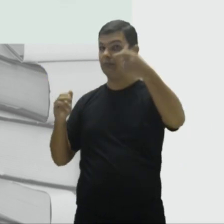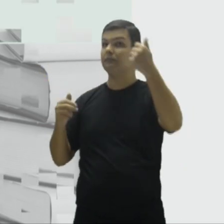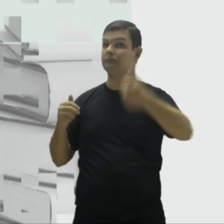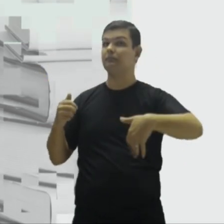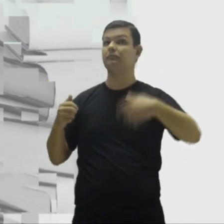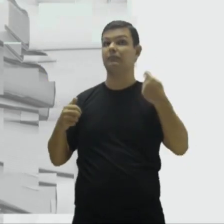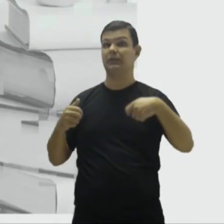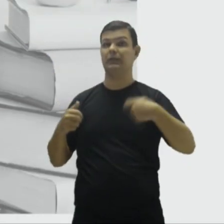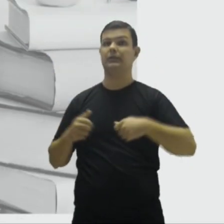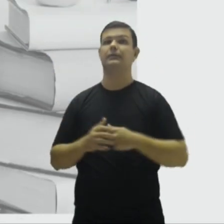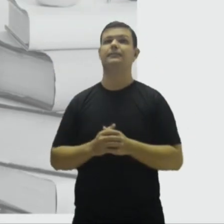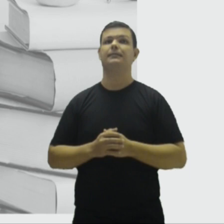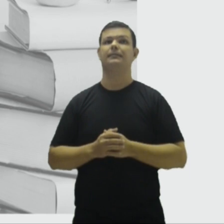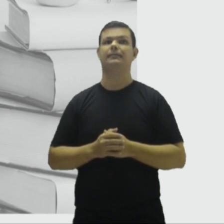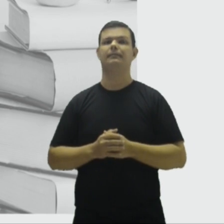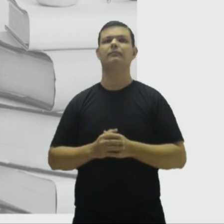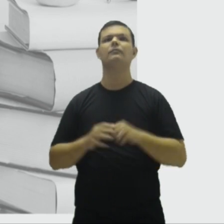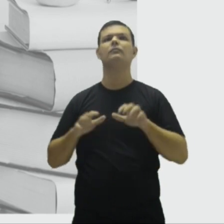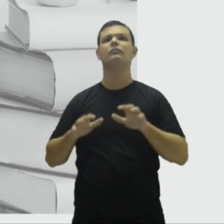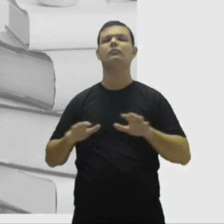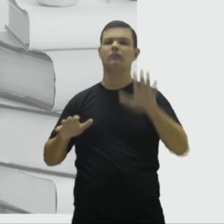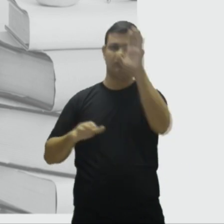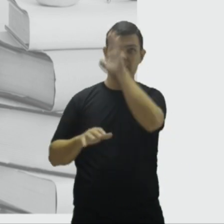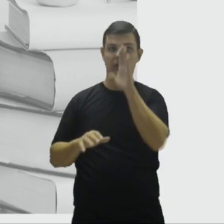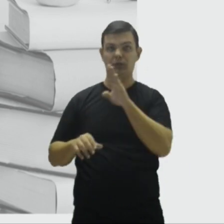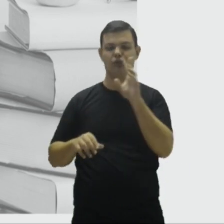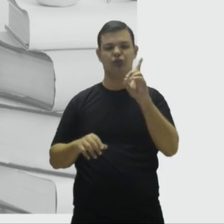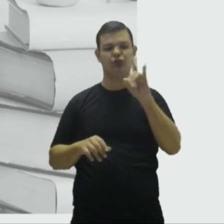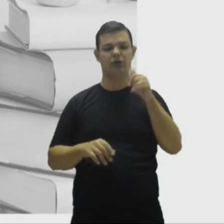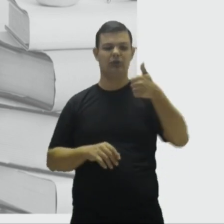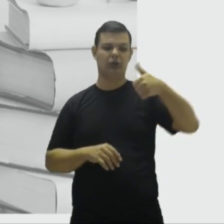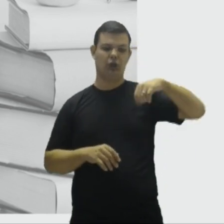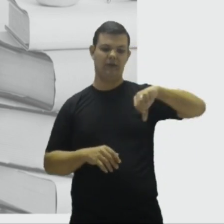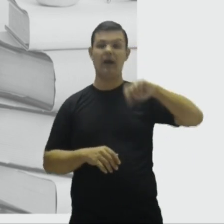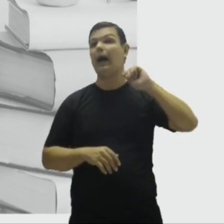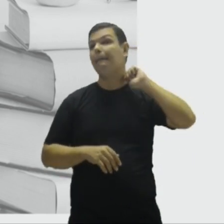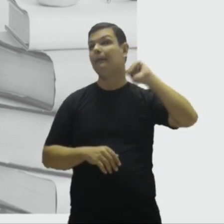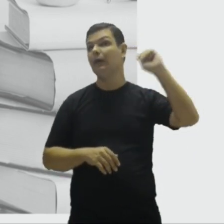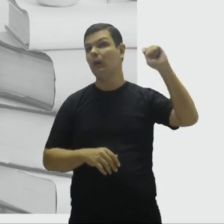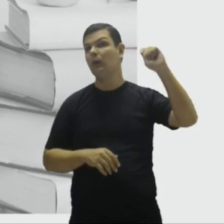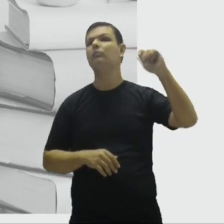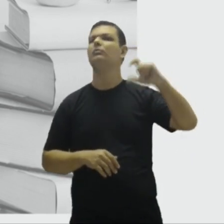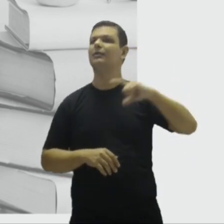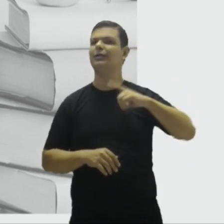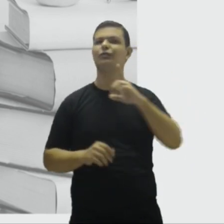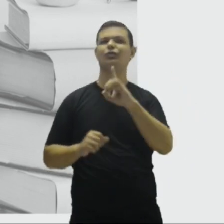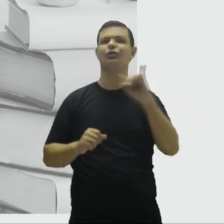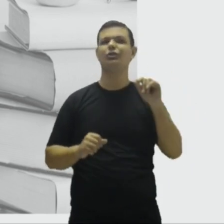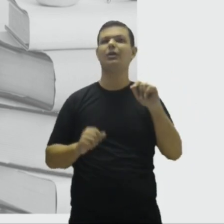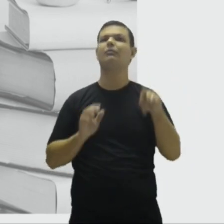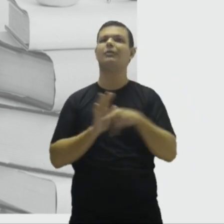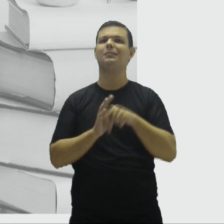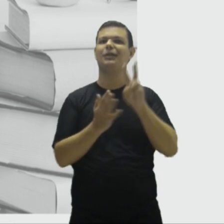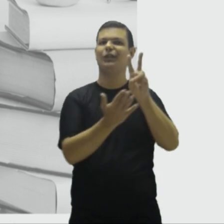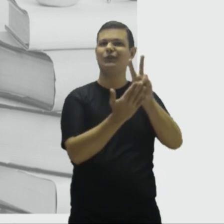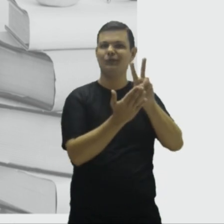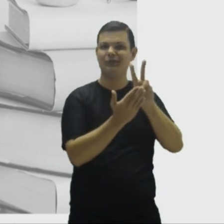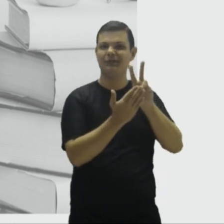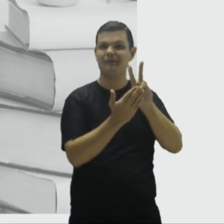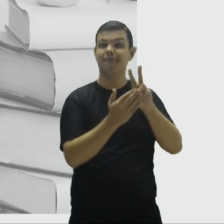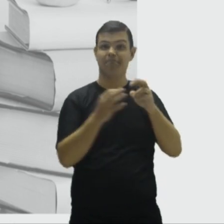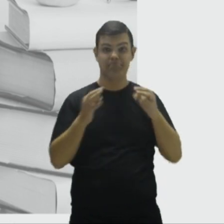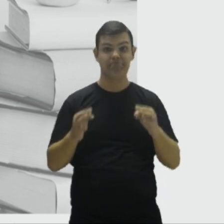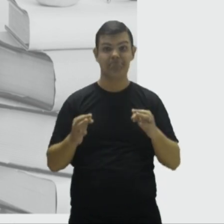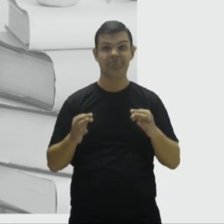frente. No Brasil, no dia 19 de abril, nós comemoramos o Dia do Índio,